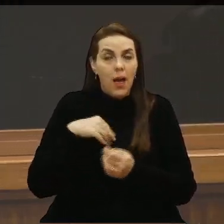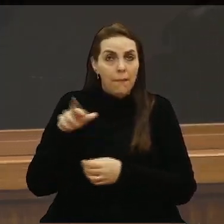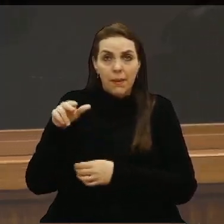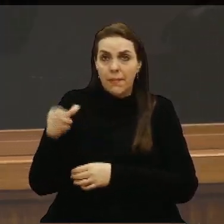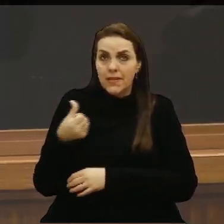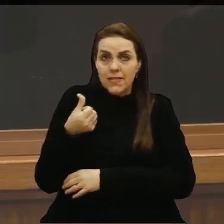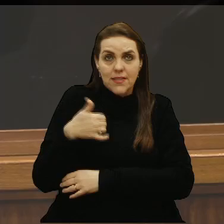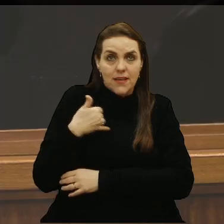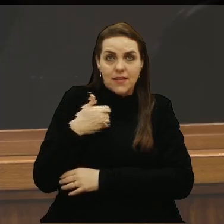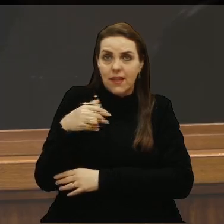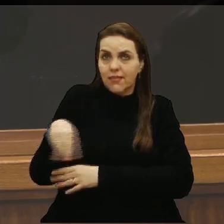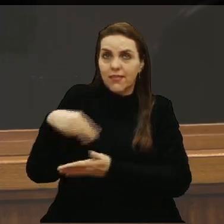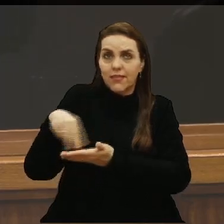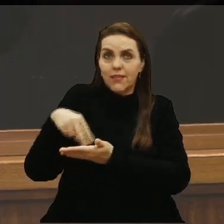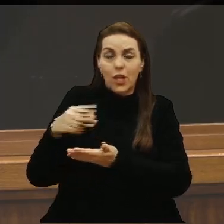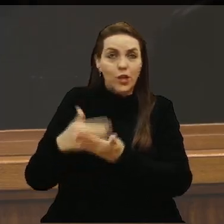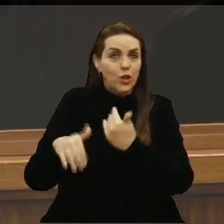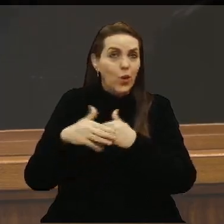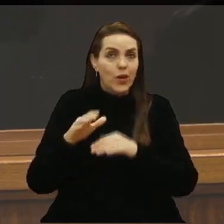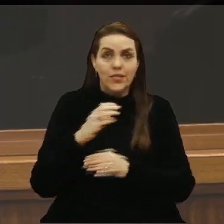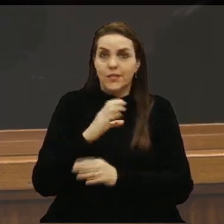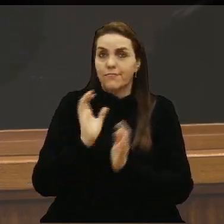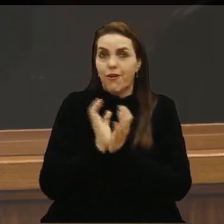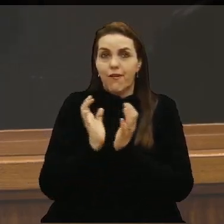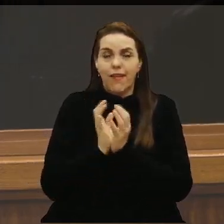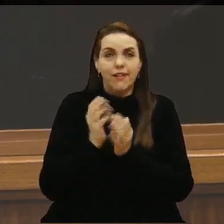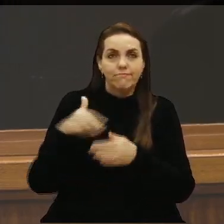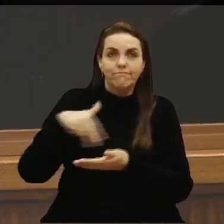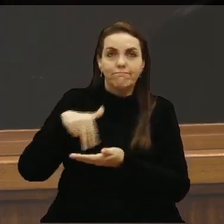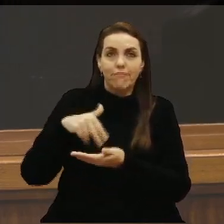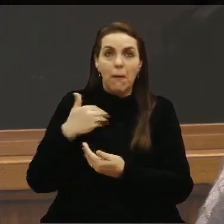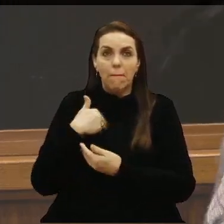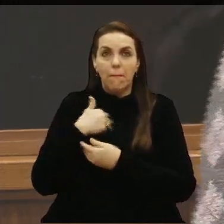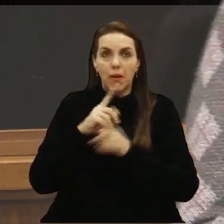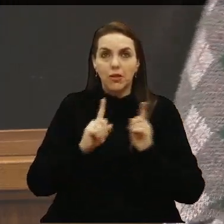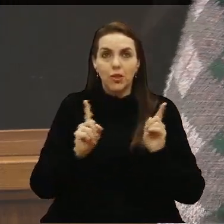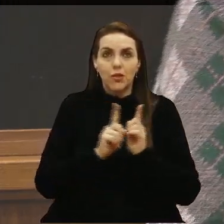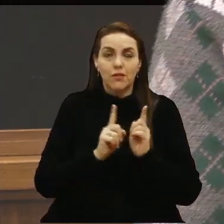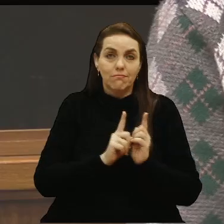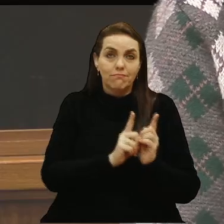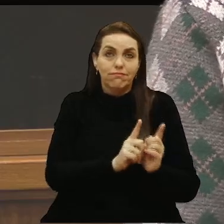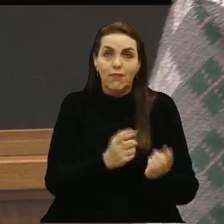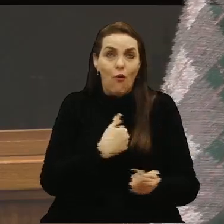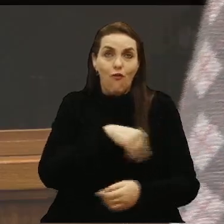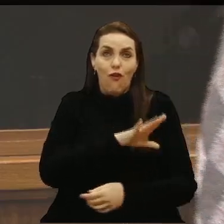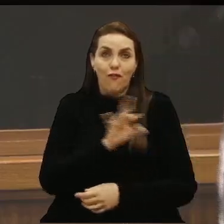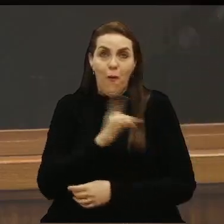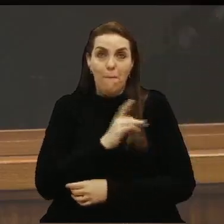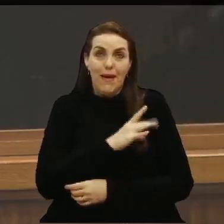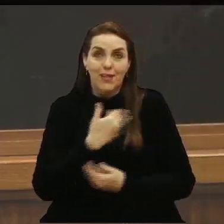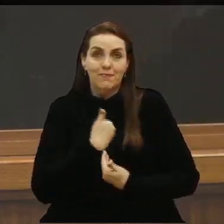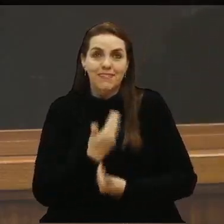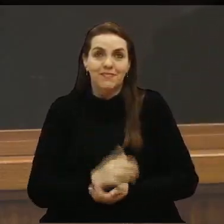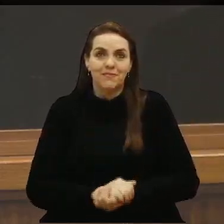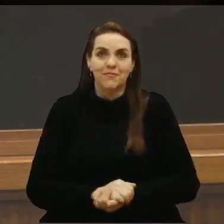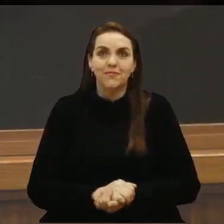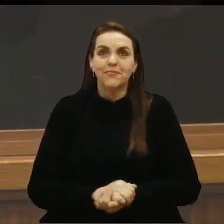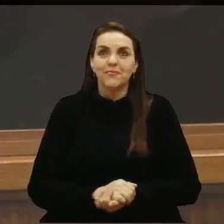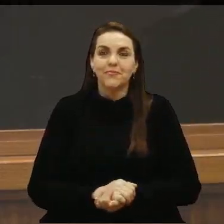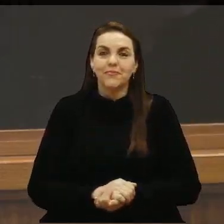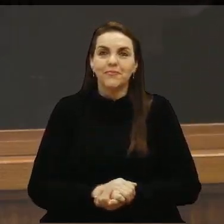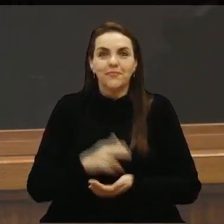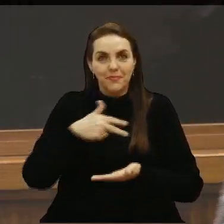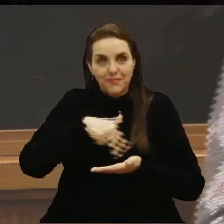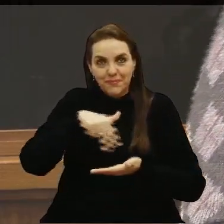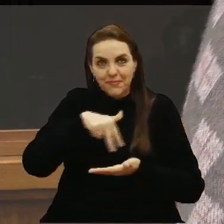dançou. Todas as minhas coleguinhas dançaram, eu não dancei, porque meu pai não foi. Ficou com medo, né? Mas, assim, da dança,